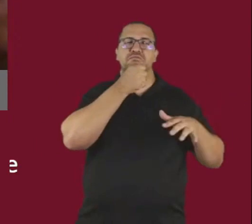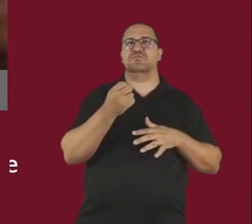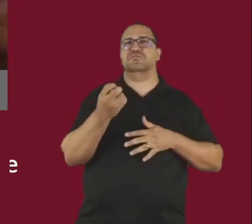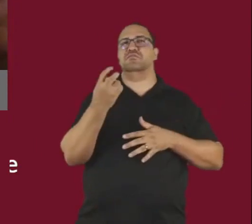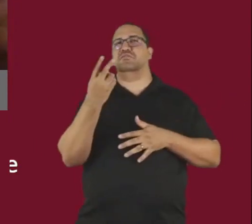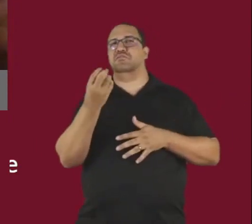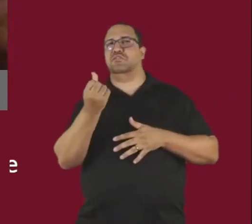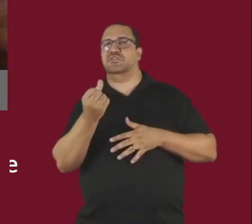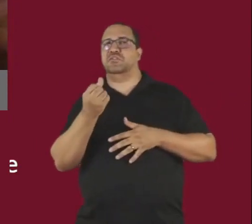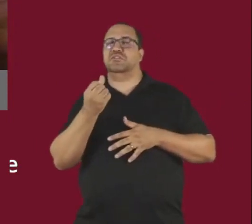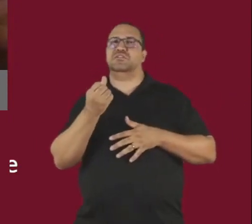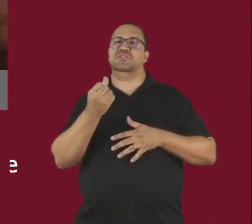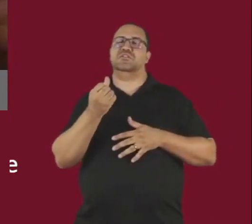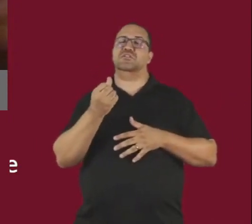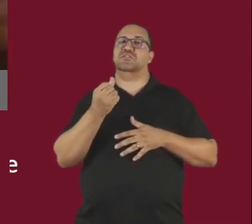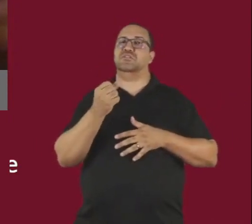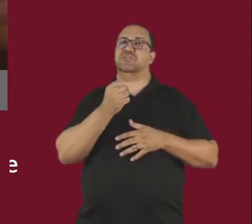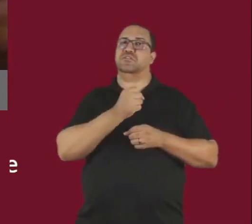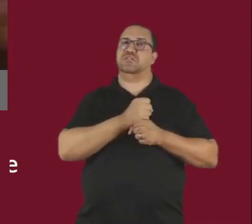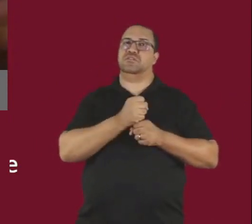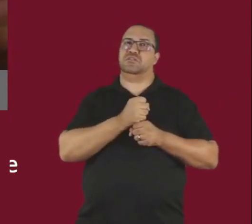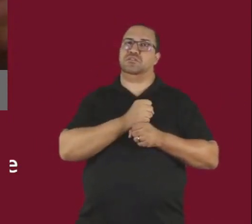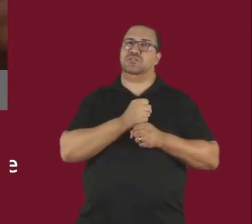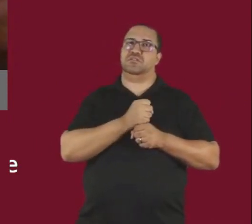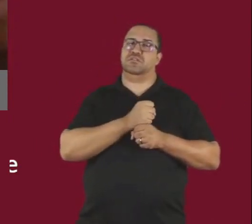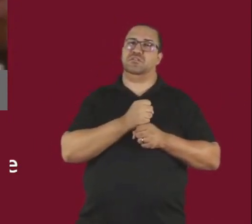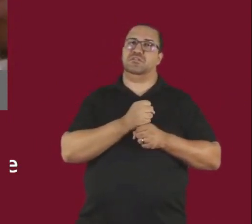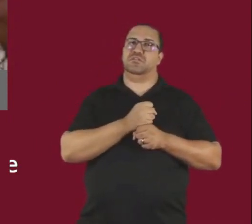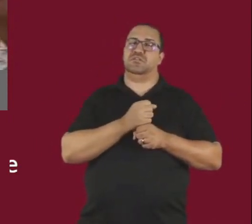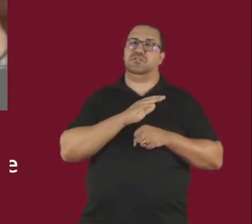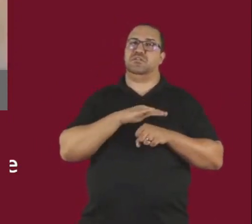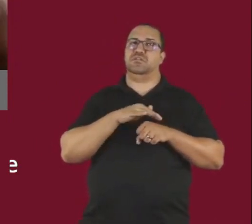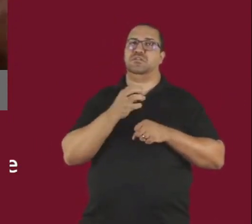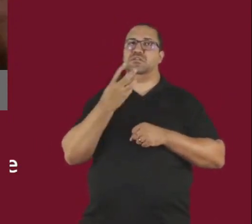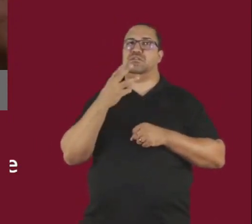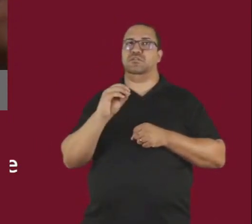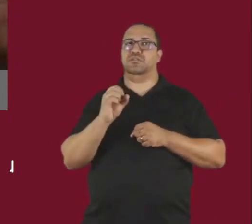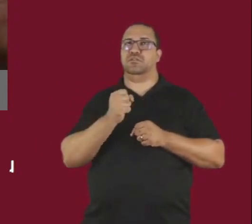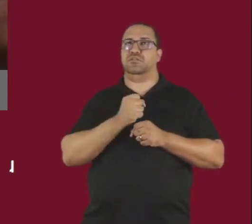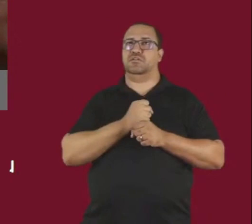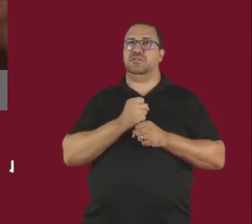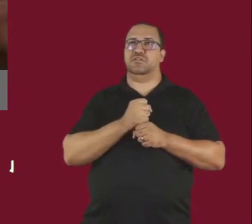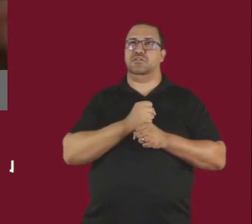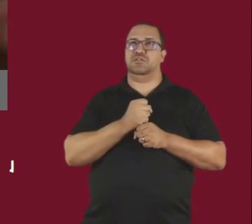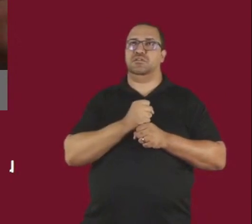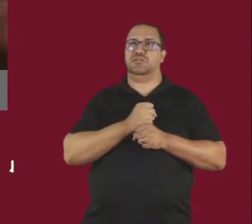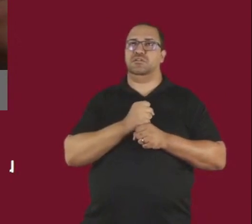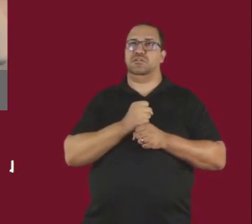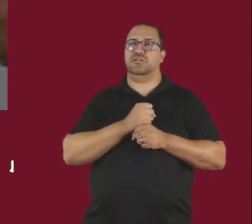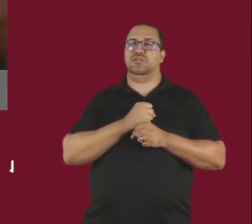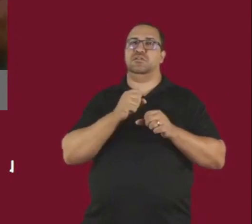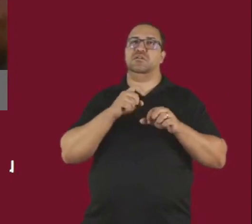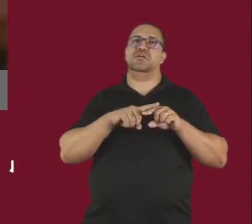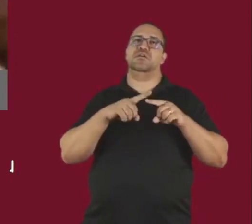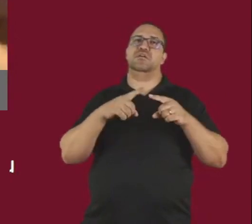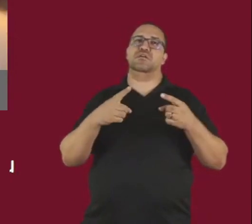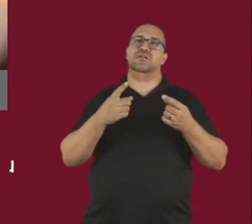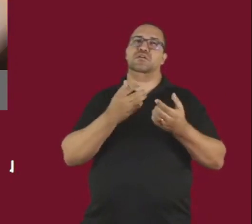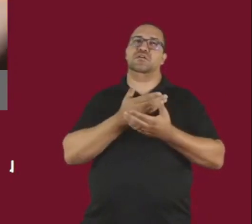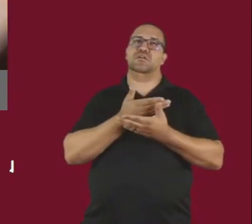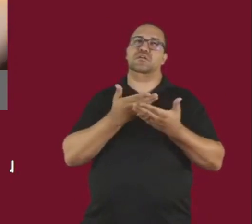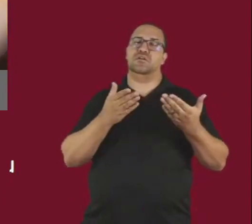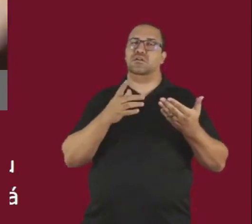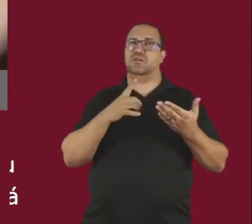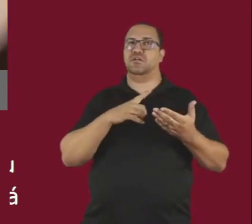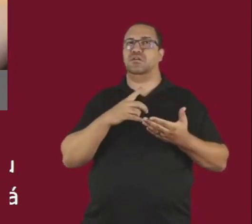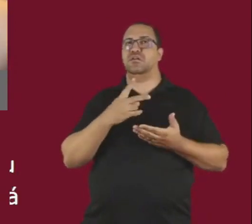anos. Sou jornalista há mais de 30, sei lá, 5 anos, sei lá quanto. Mas é assim, eu cubro a Amazônia há